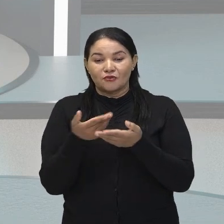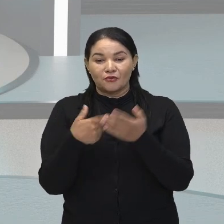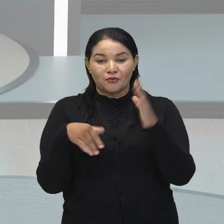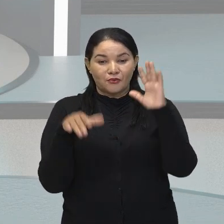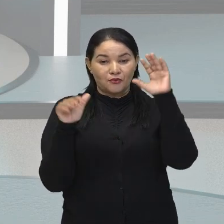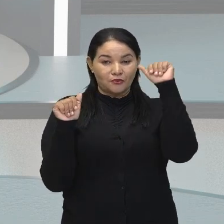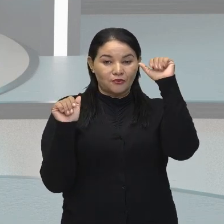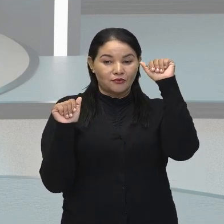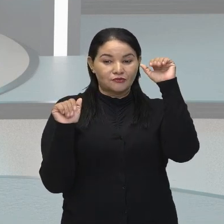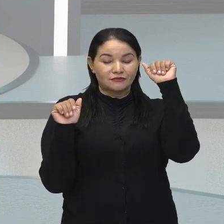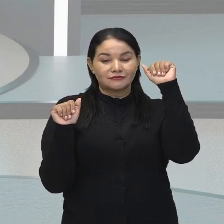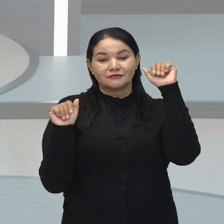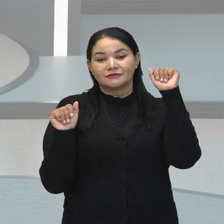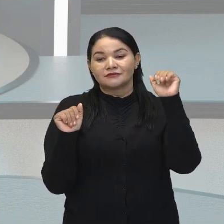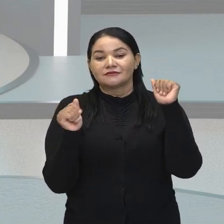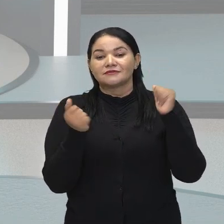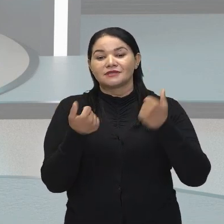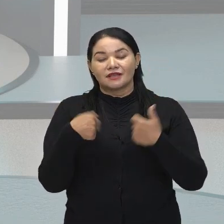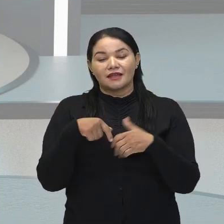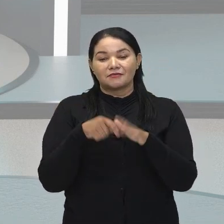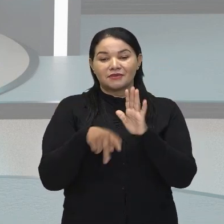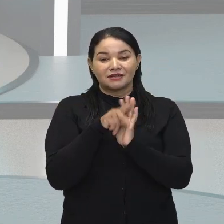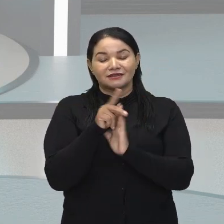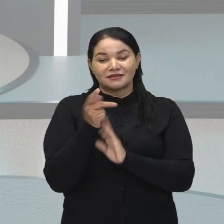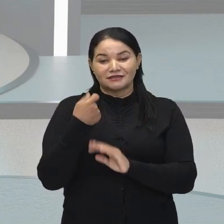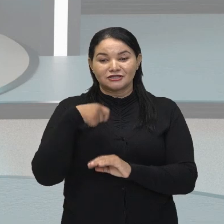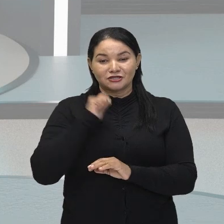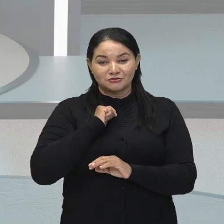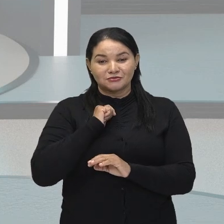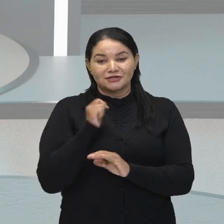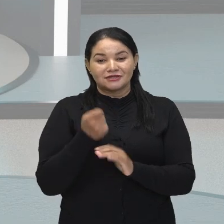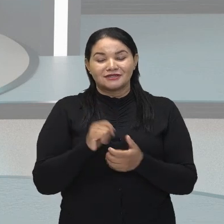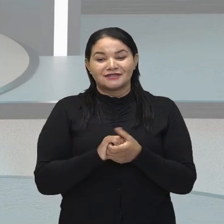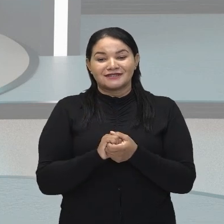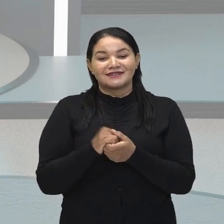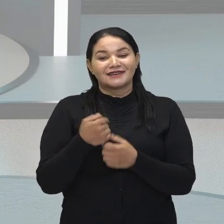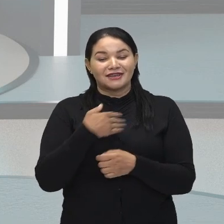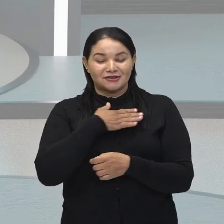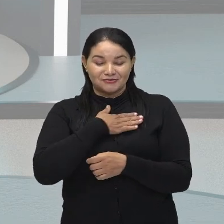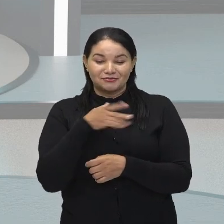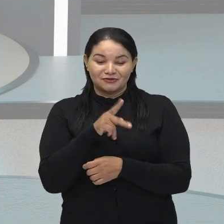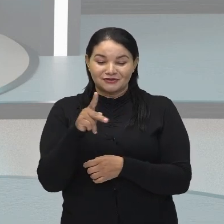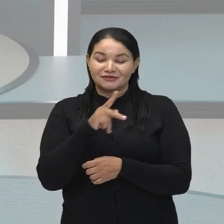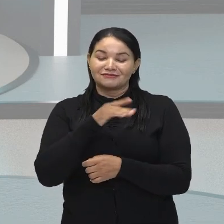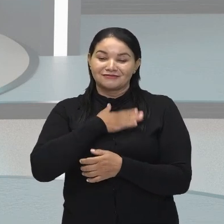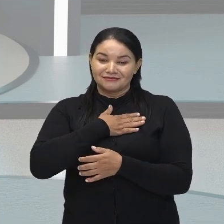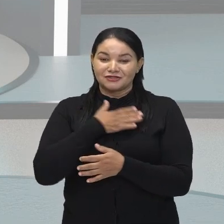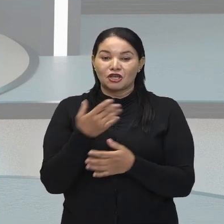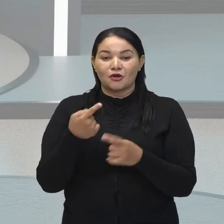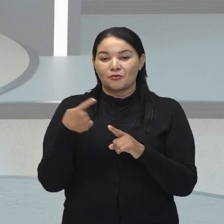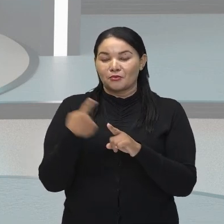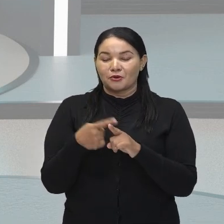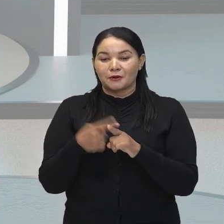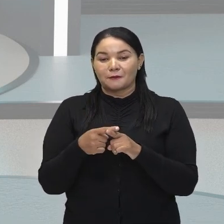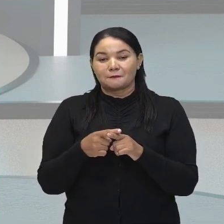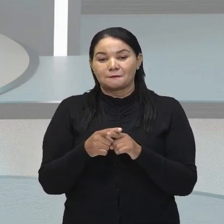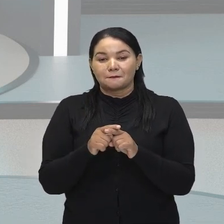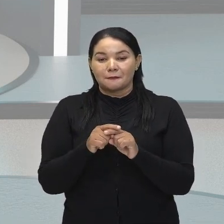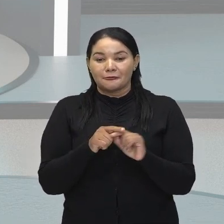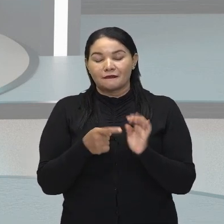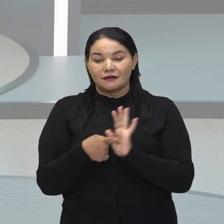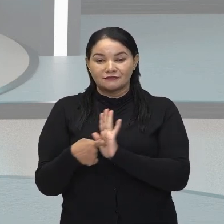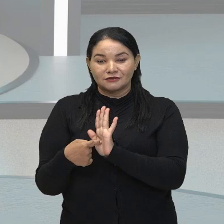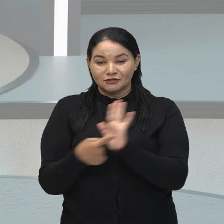da dança espanhola, ganha um pouquinho no coração da prof. Por quê? A questão de trazer